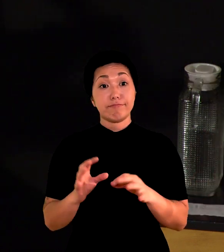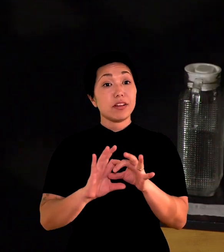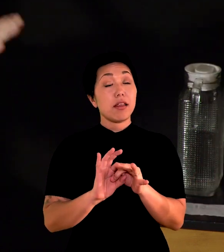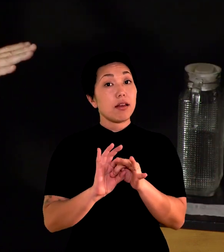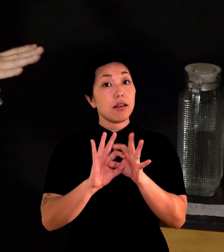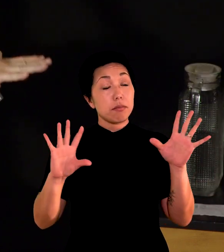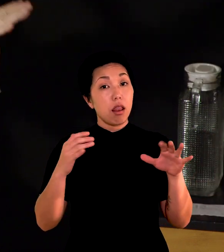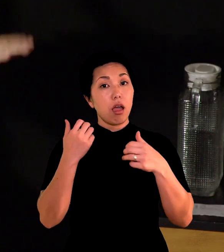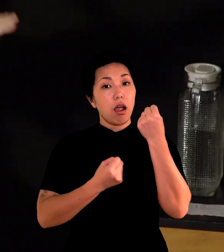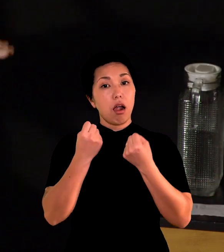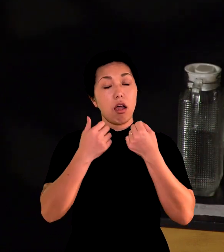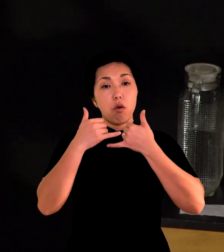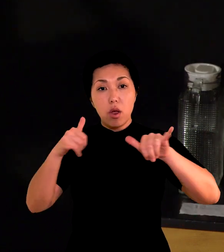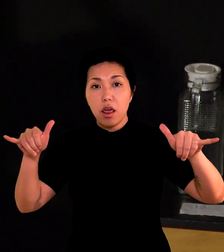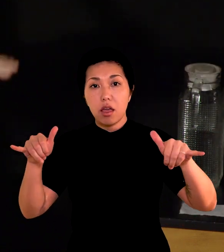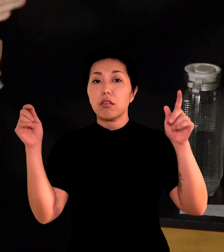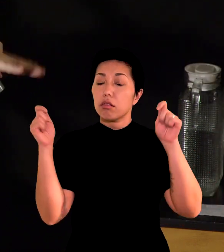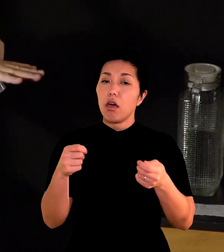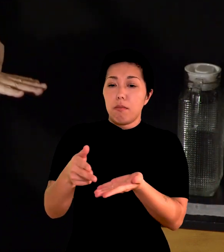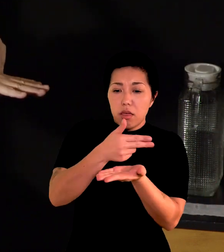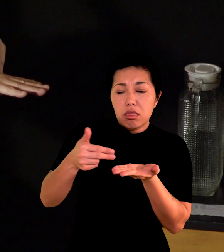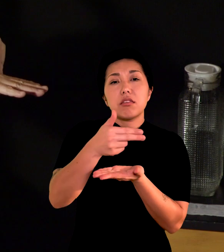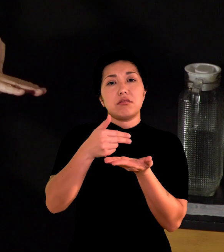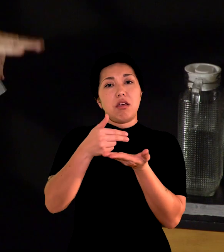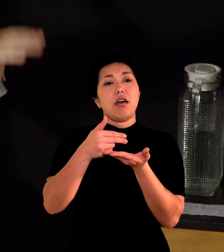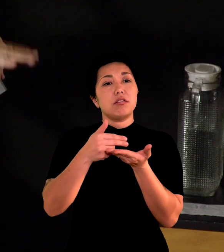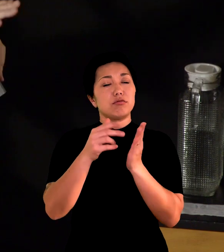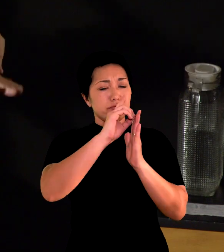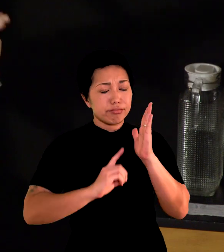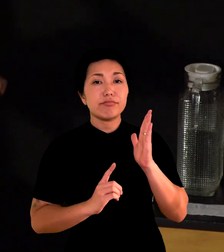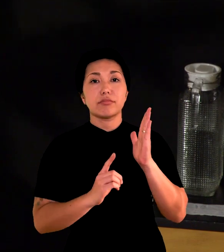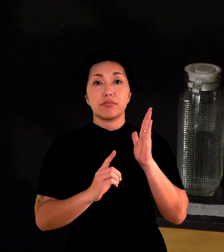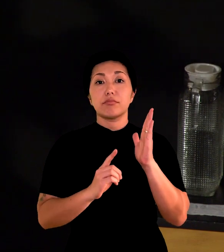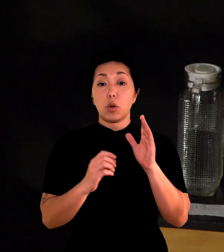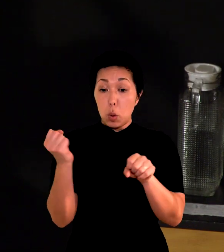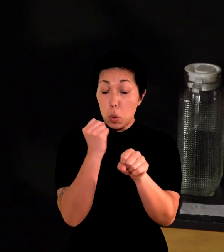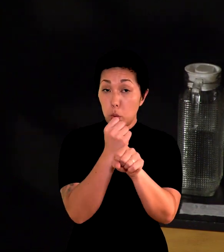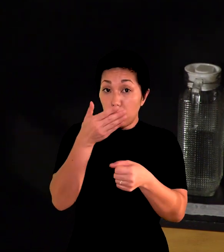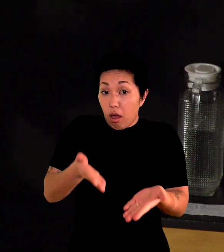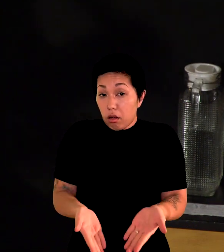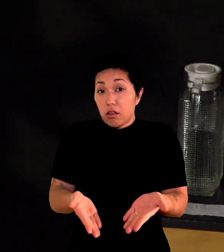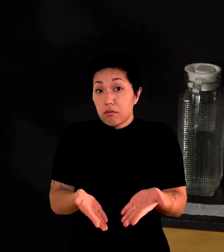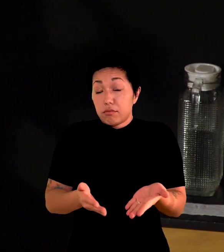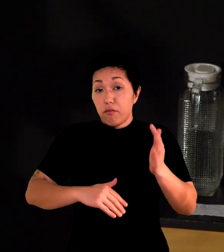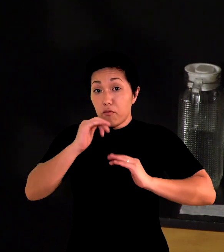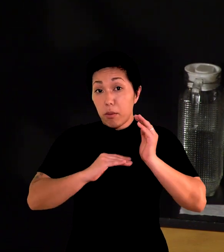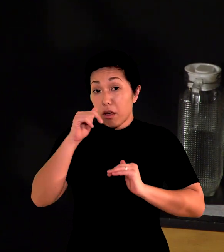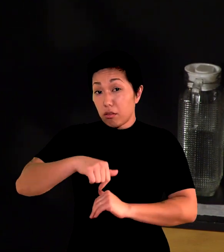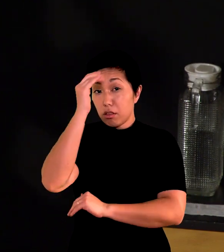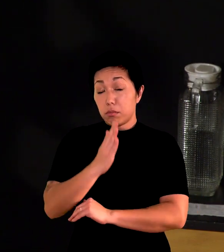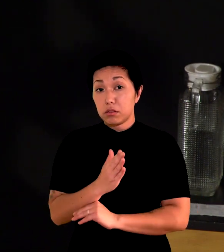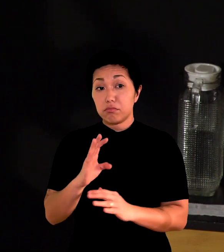Simplesmente permitir que carros elétricos fossem desenhados, projetados, construídos e licenciados aqui.